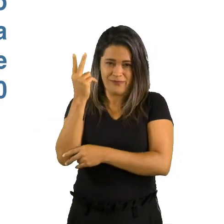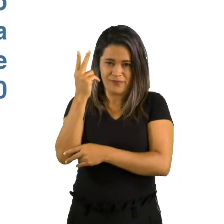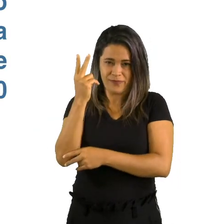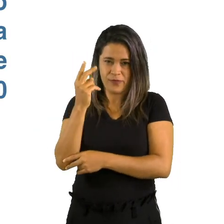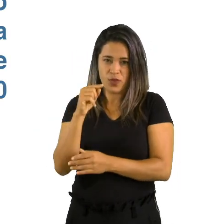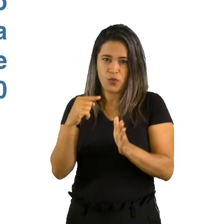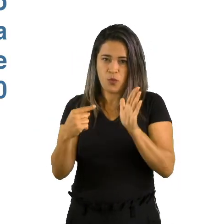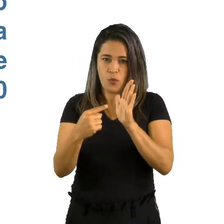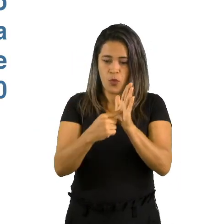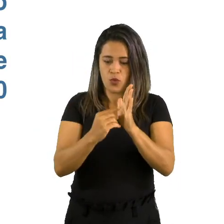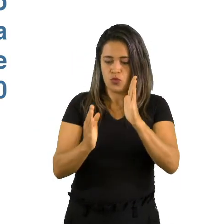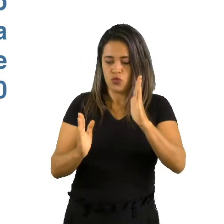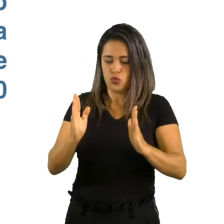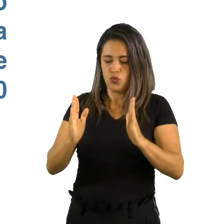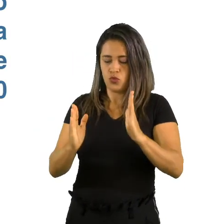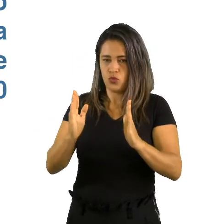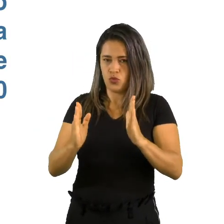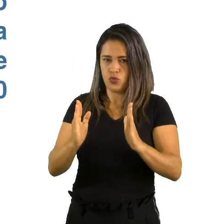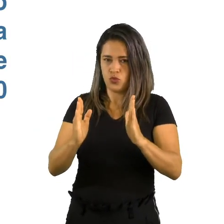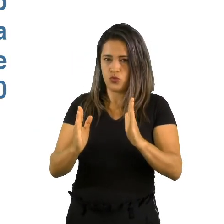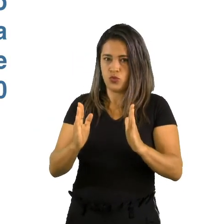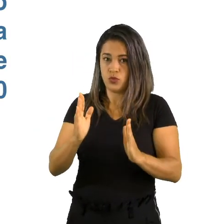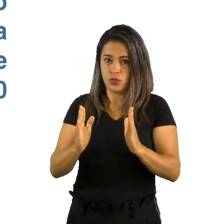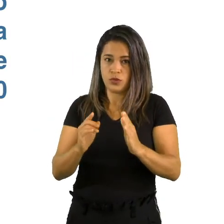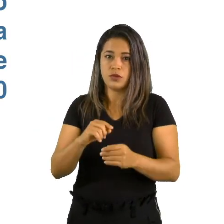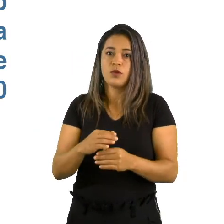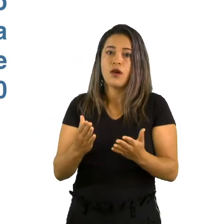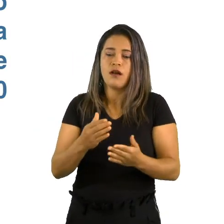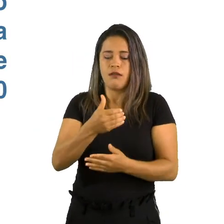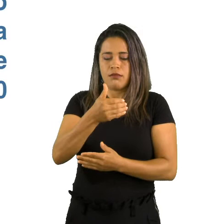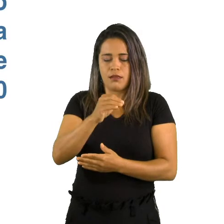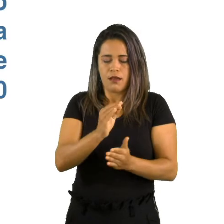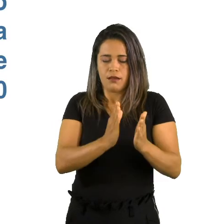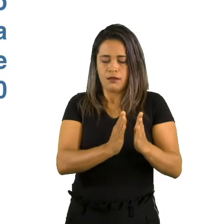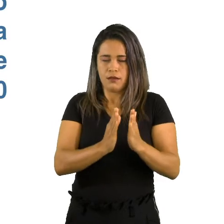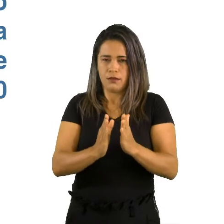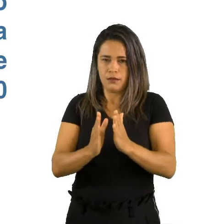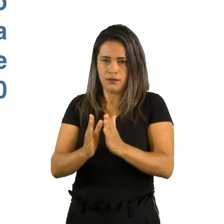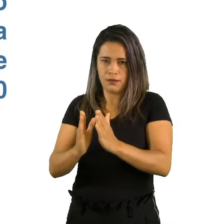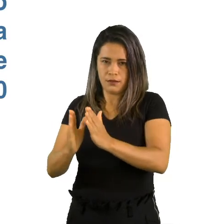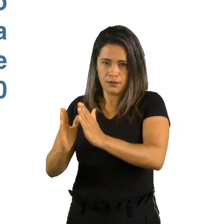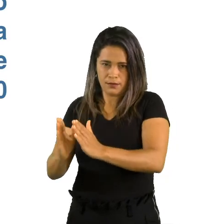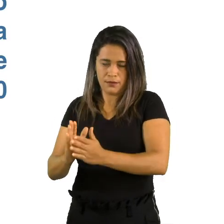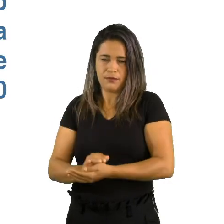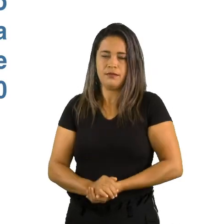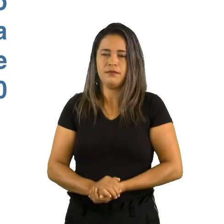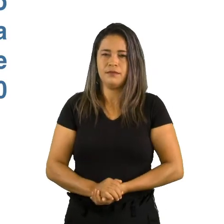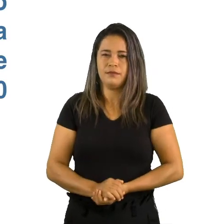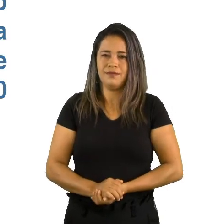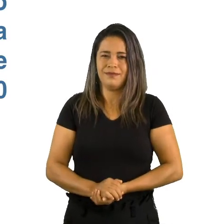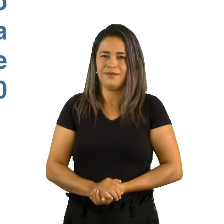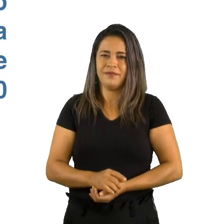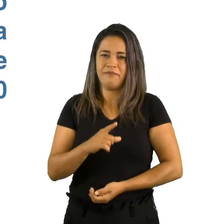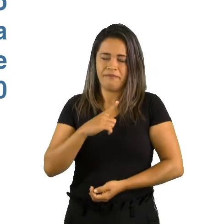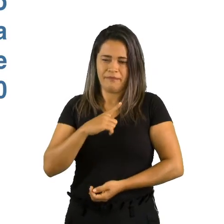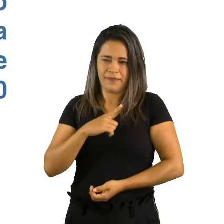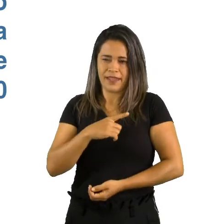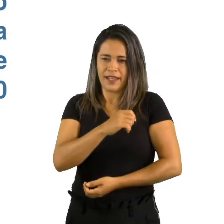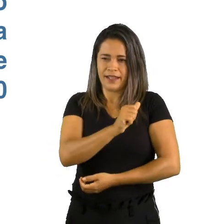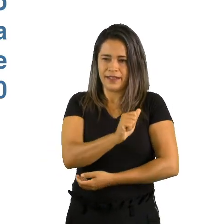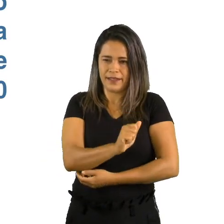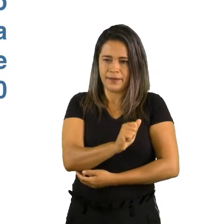ponto a outro consecutivo é de 10 unidades. Aí tem lá a letra